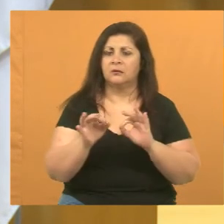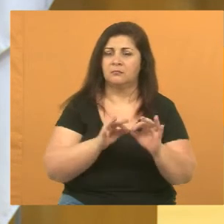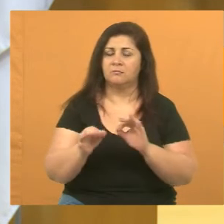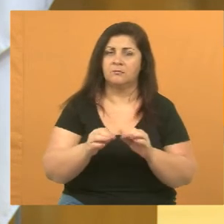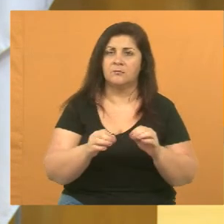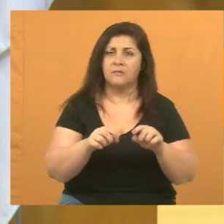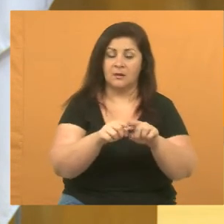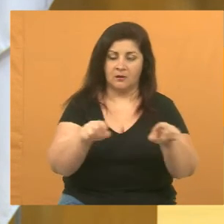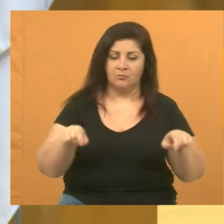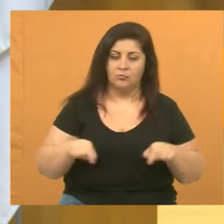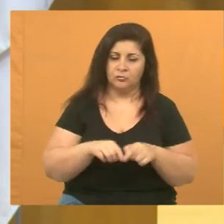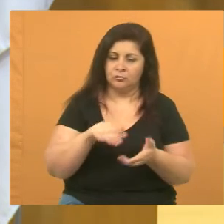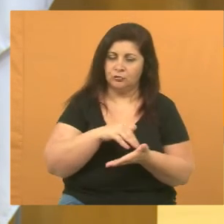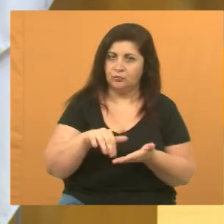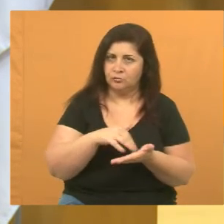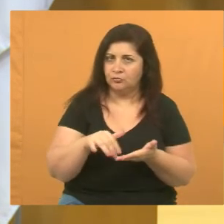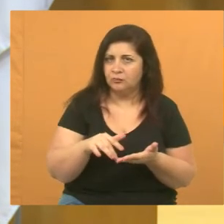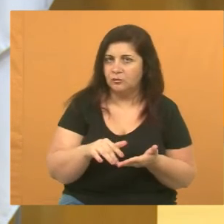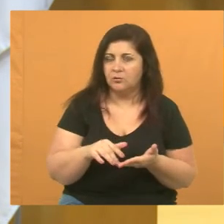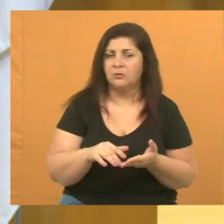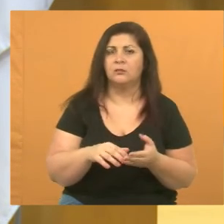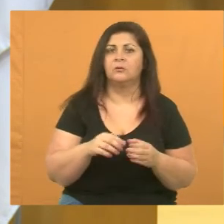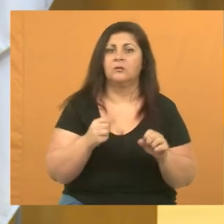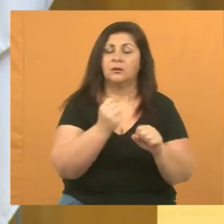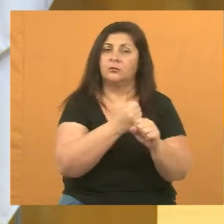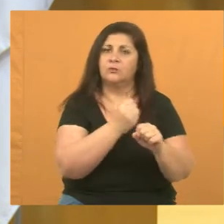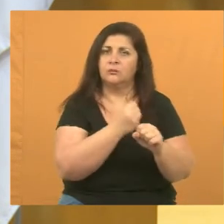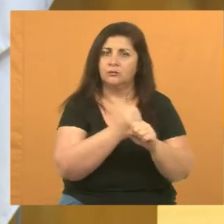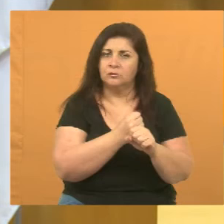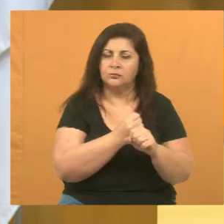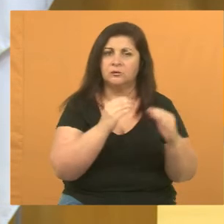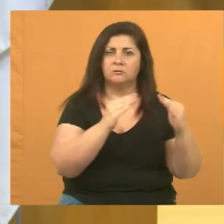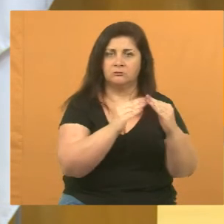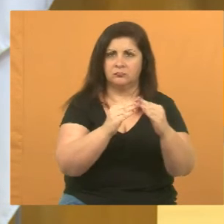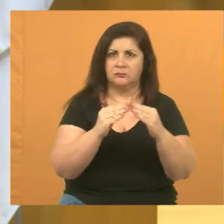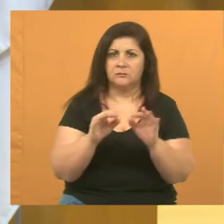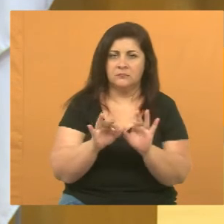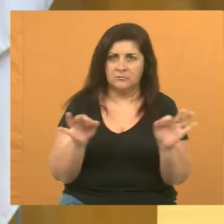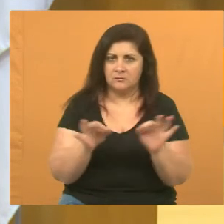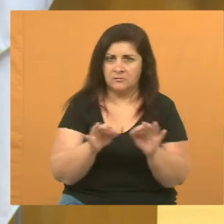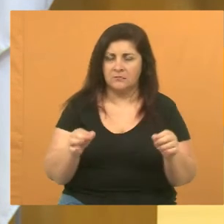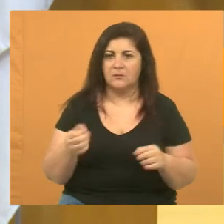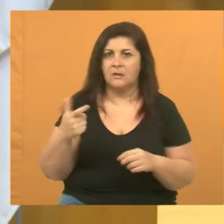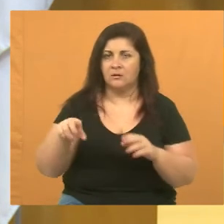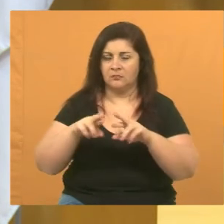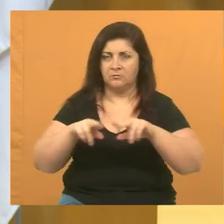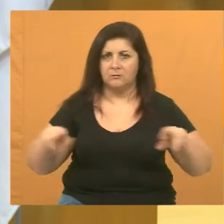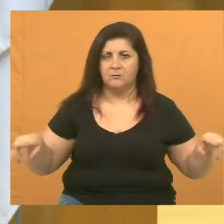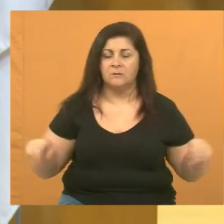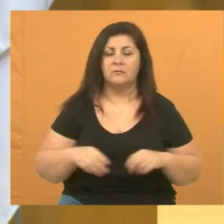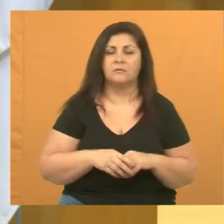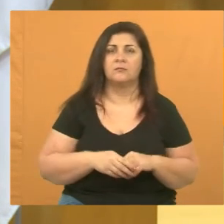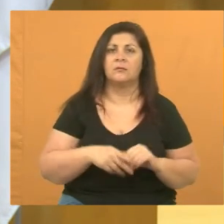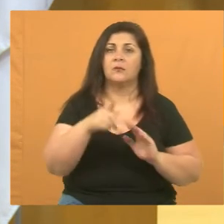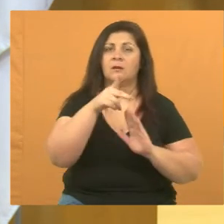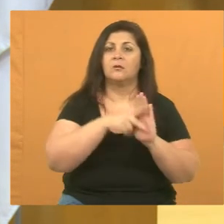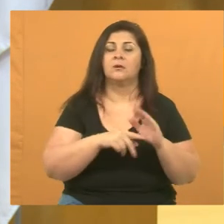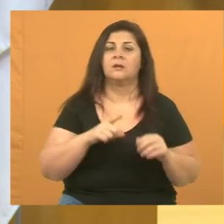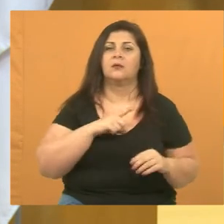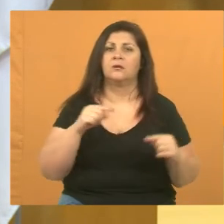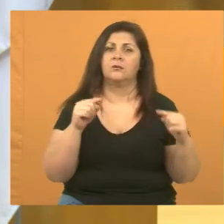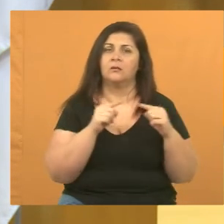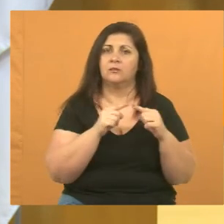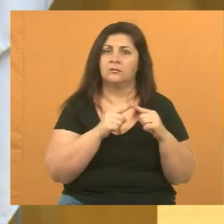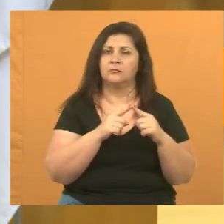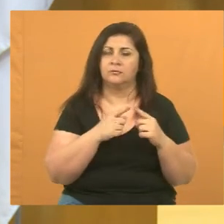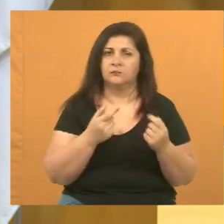a construção de moradias econômicas e dá outras providências. O presente projeto de lei tem como